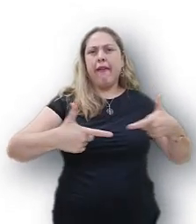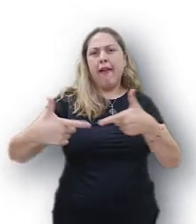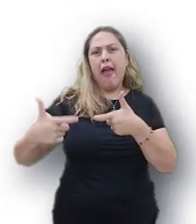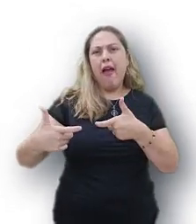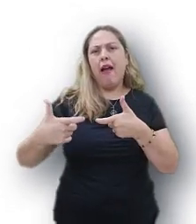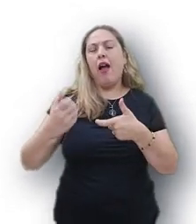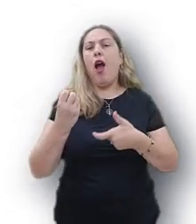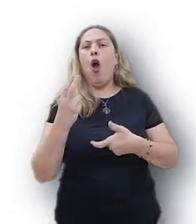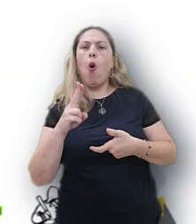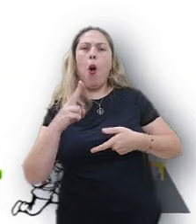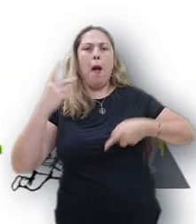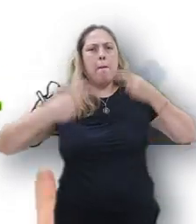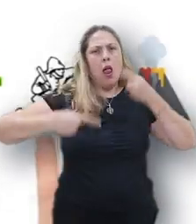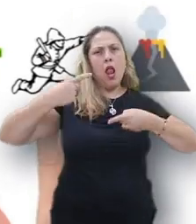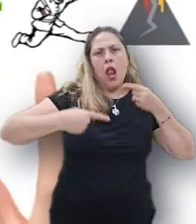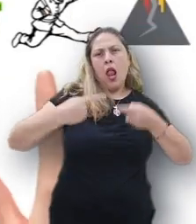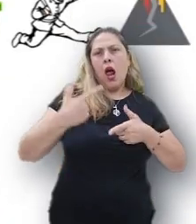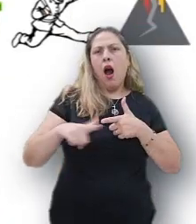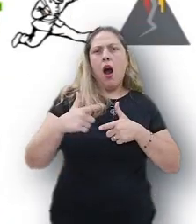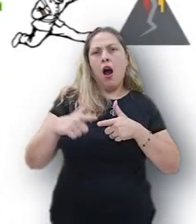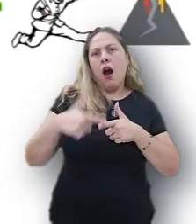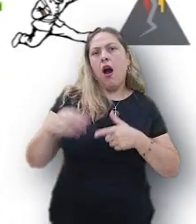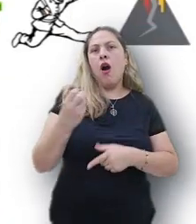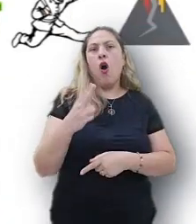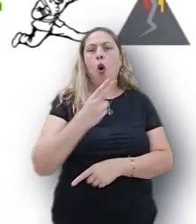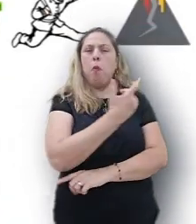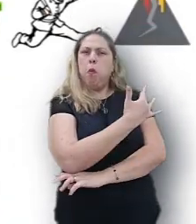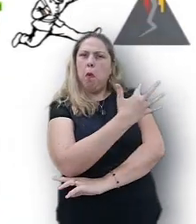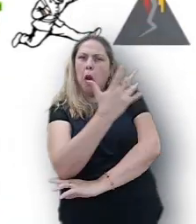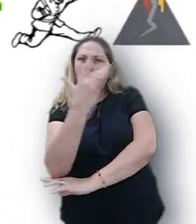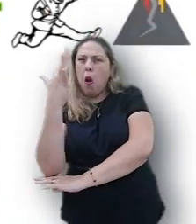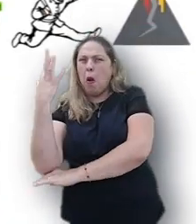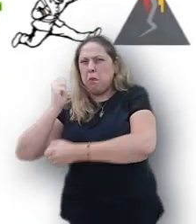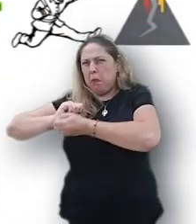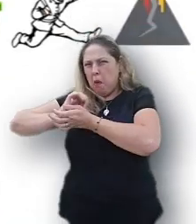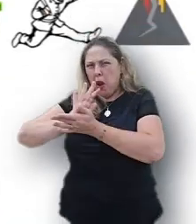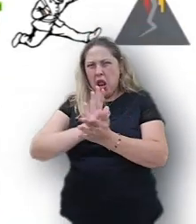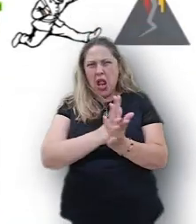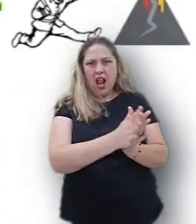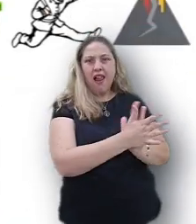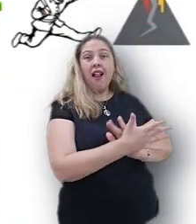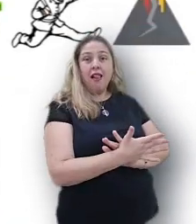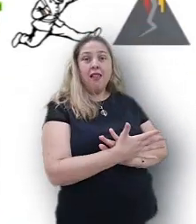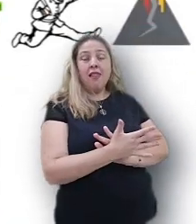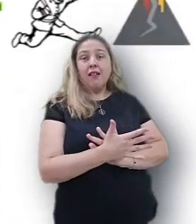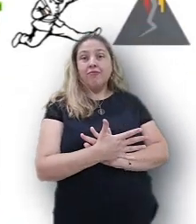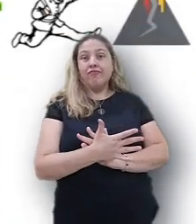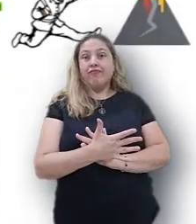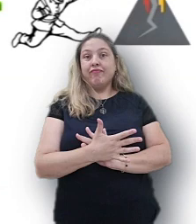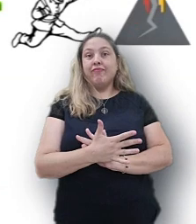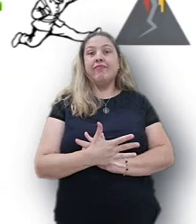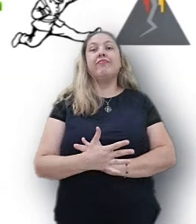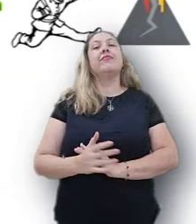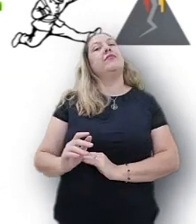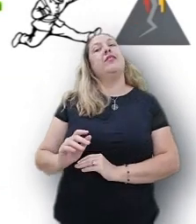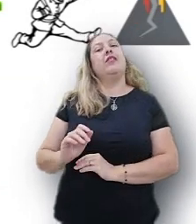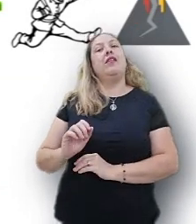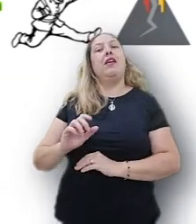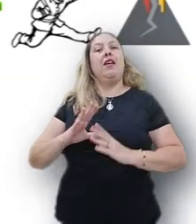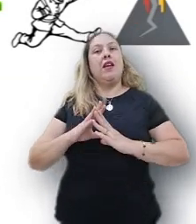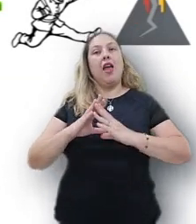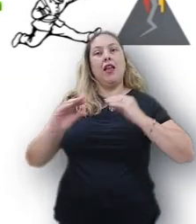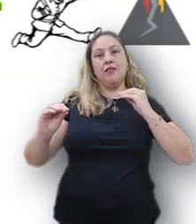pelas mais diversas razões, seja por guerras, perseguições políticas ou até mesmo em decorrência de